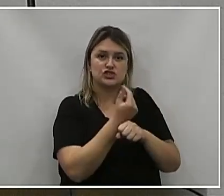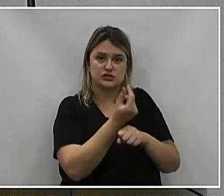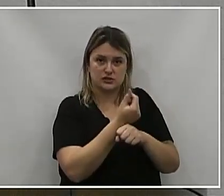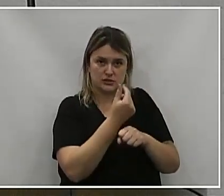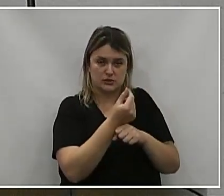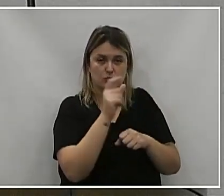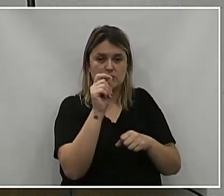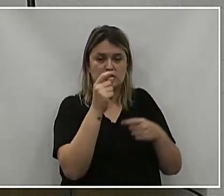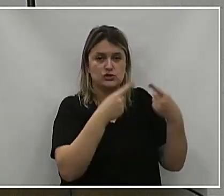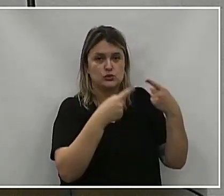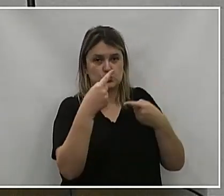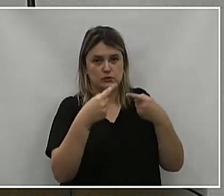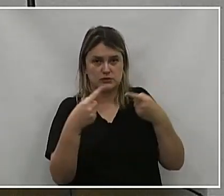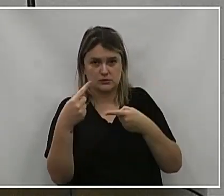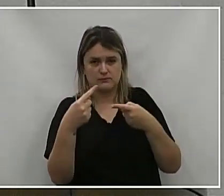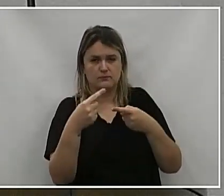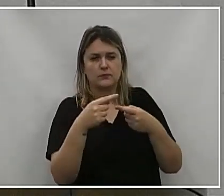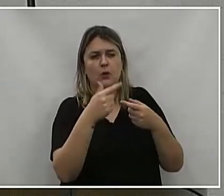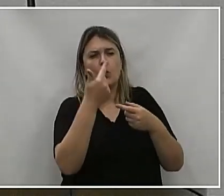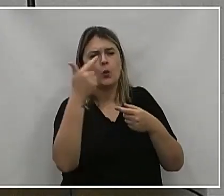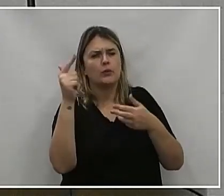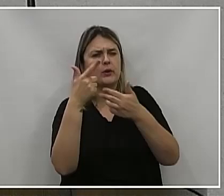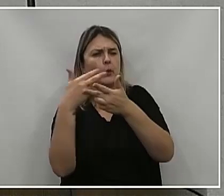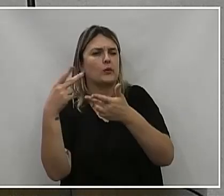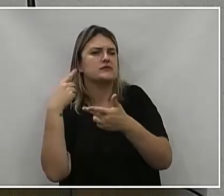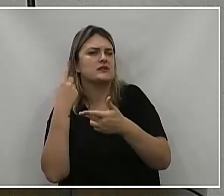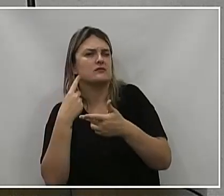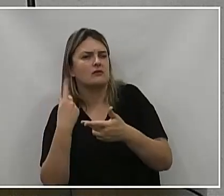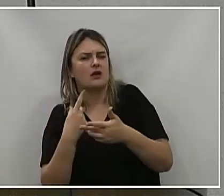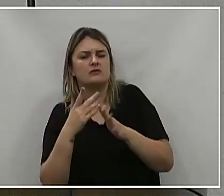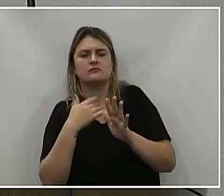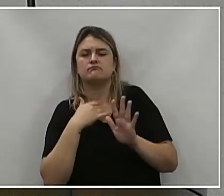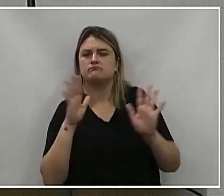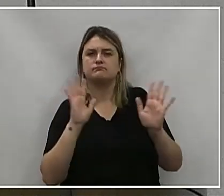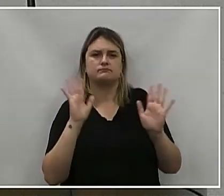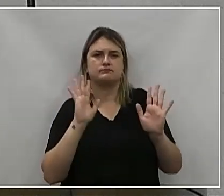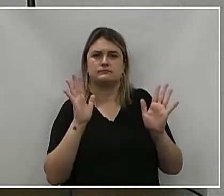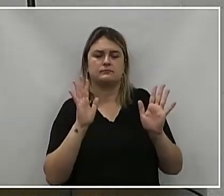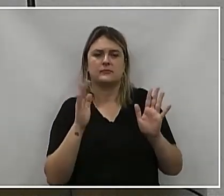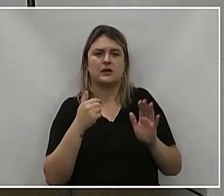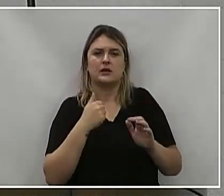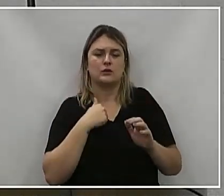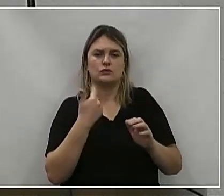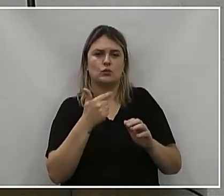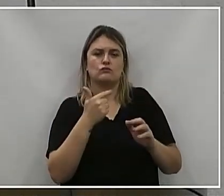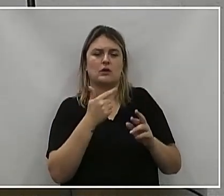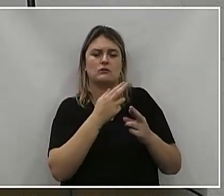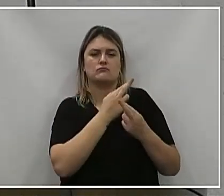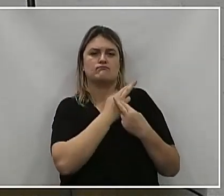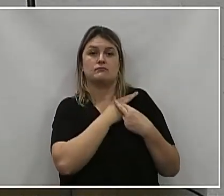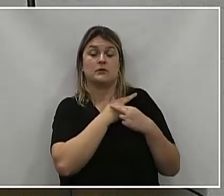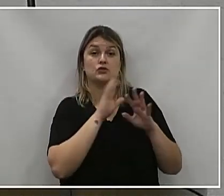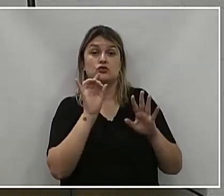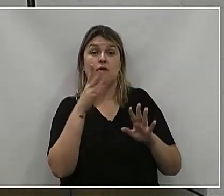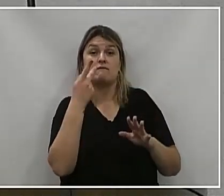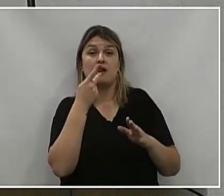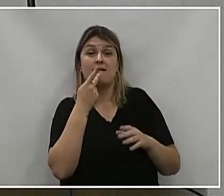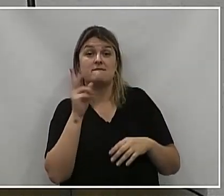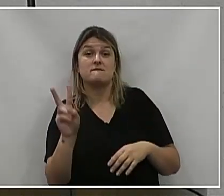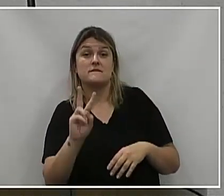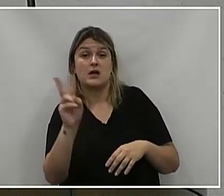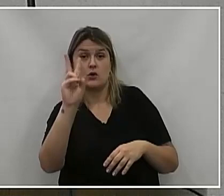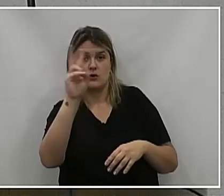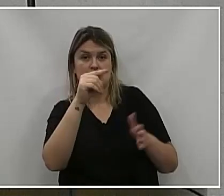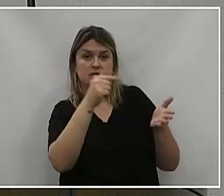está em discussão no contrato. Os aspectos jurídicos, eu não vou entrar no mérito, porque não compete a mim, e esse processo está